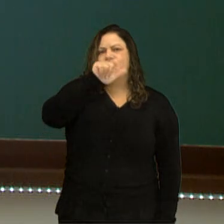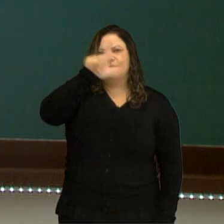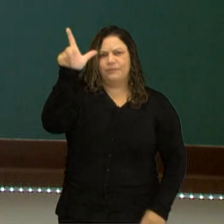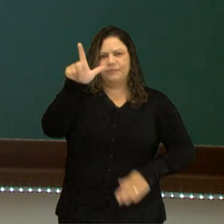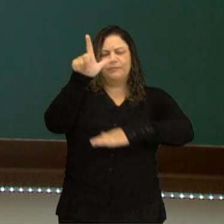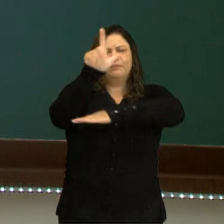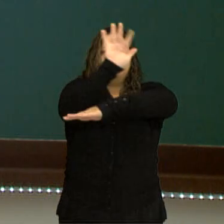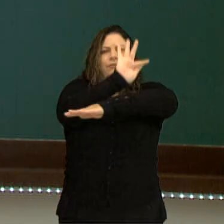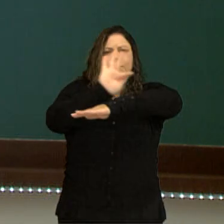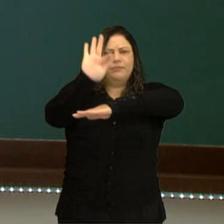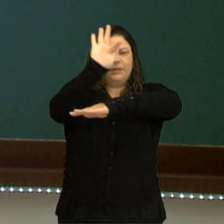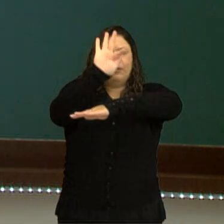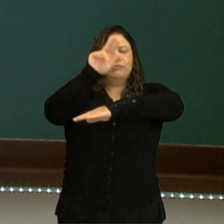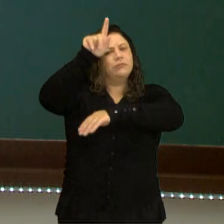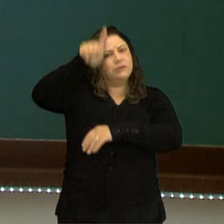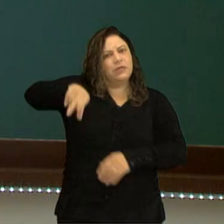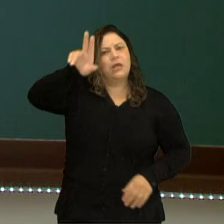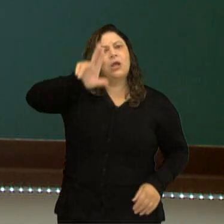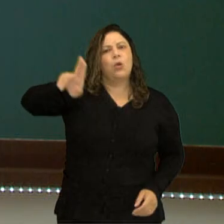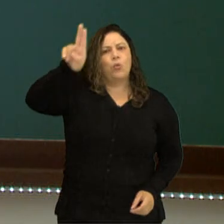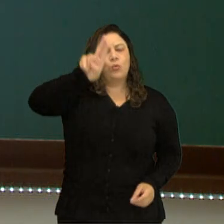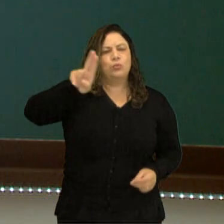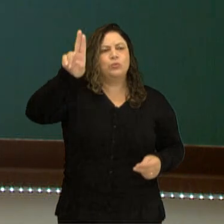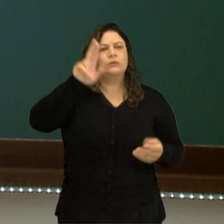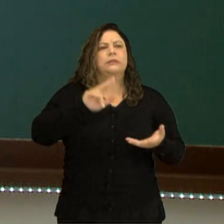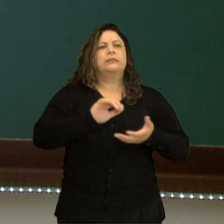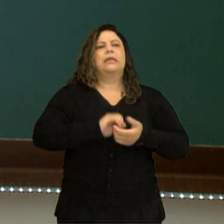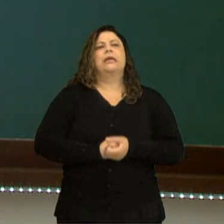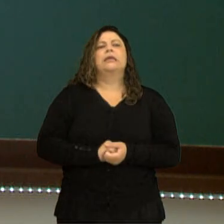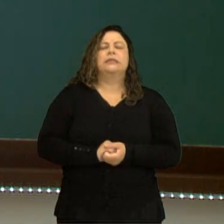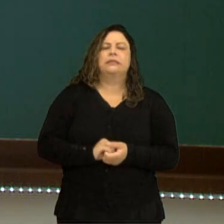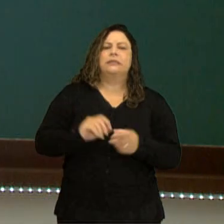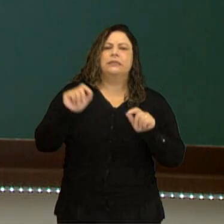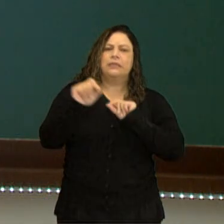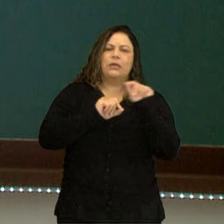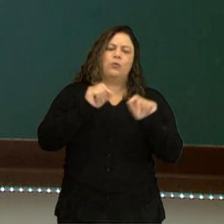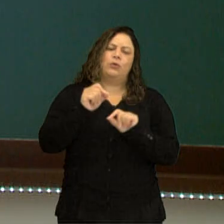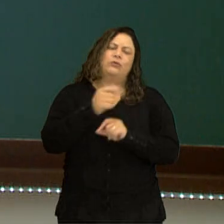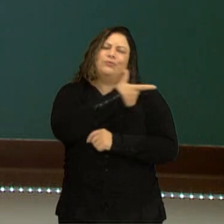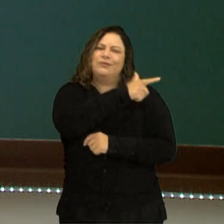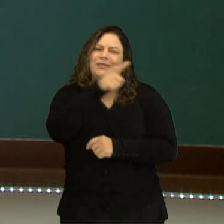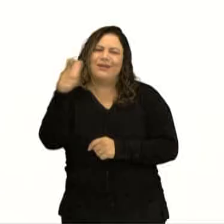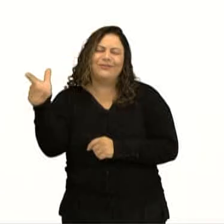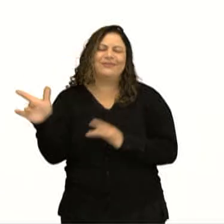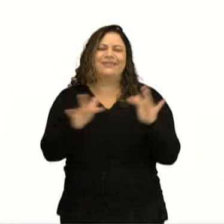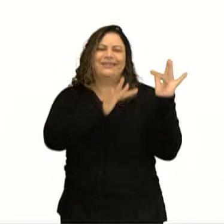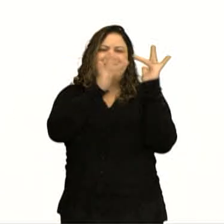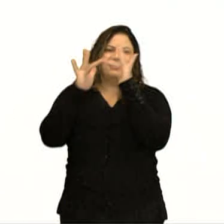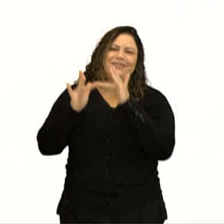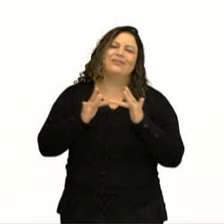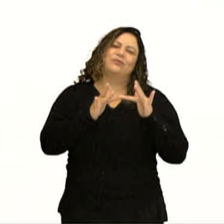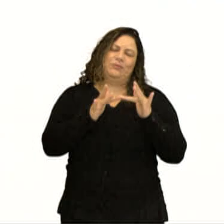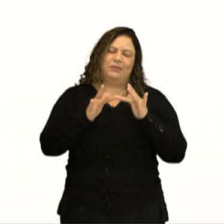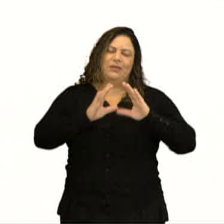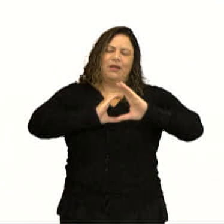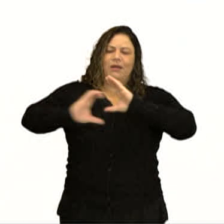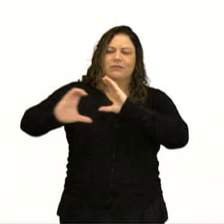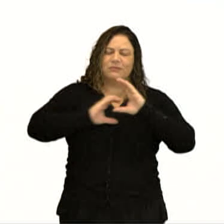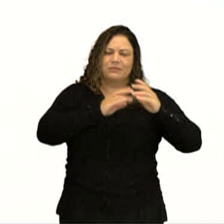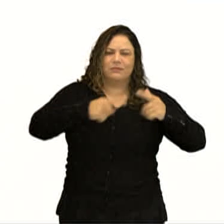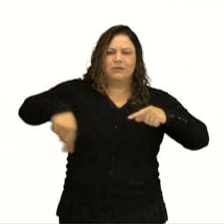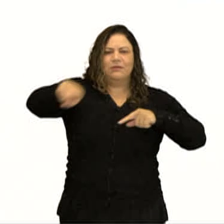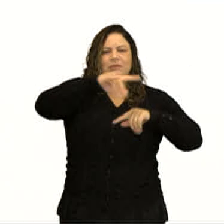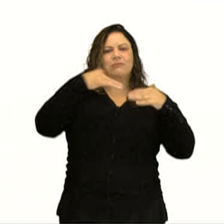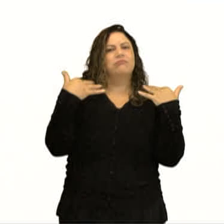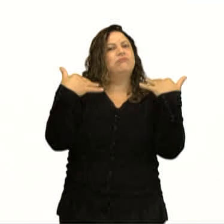usada quando não há familiaridade entre os interlocutores da comunicação ou em